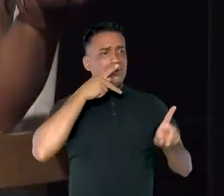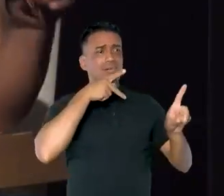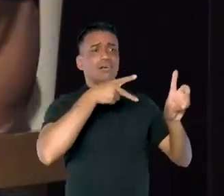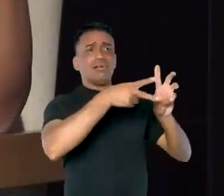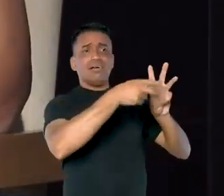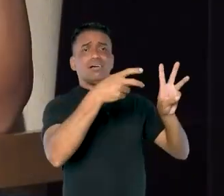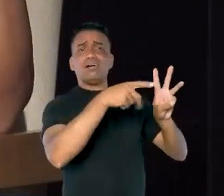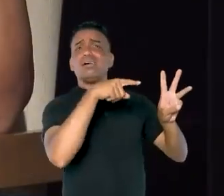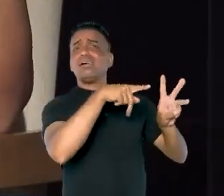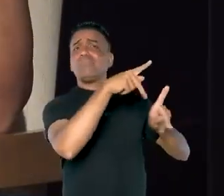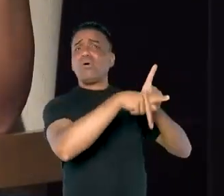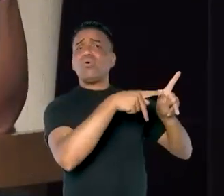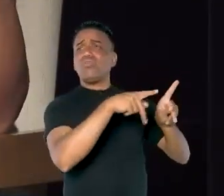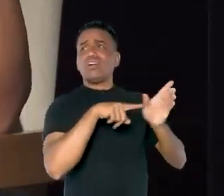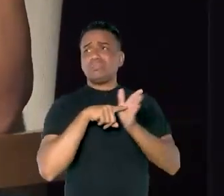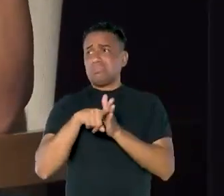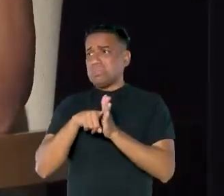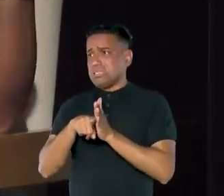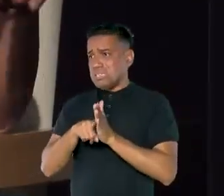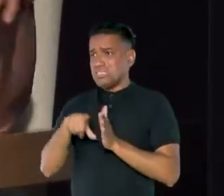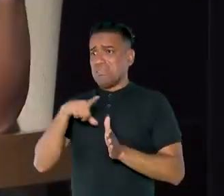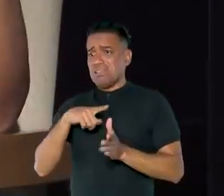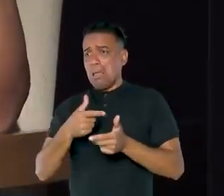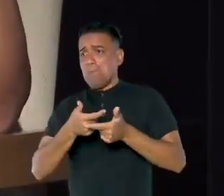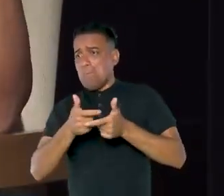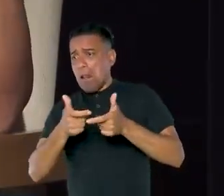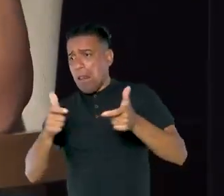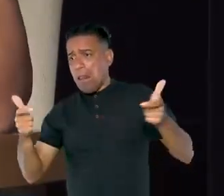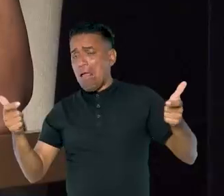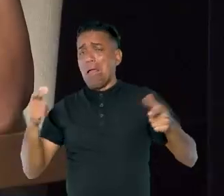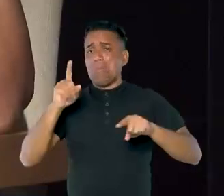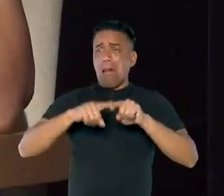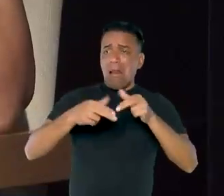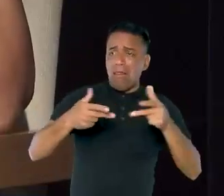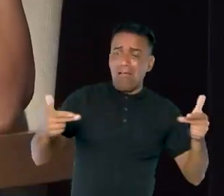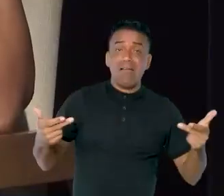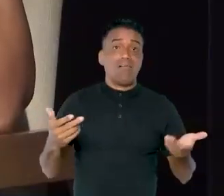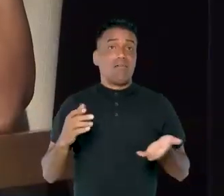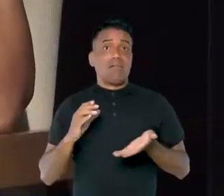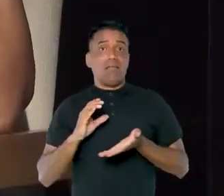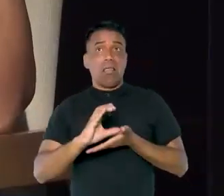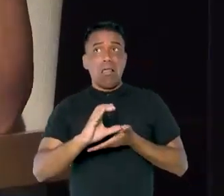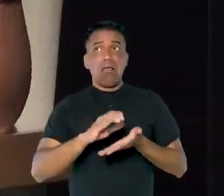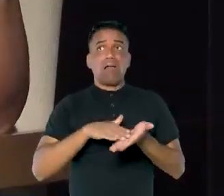faz pesquisa, a gente diz que vai ter aquilo, vai ter isso. Nós vamos.